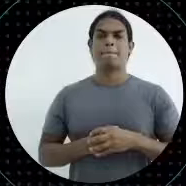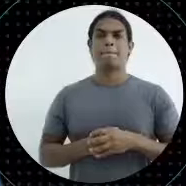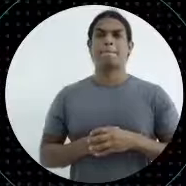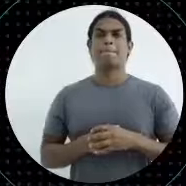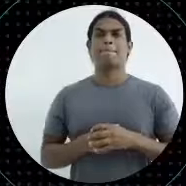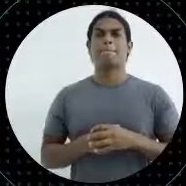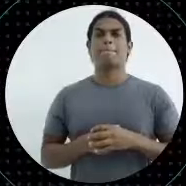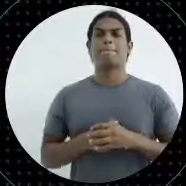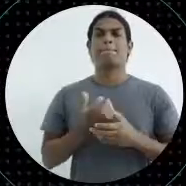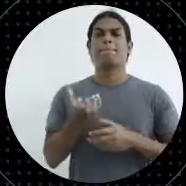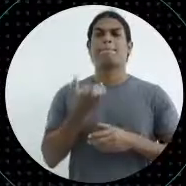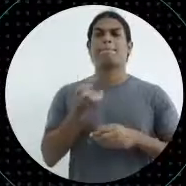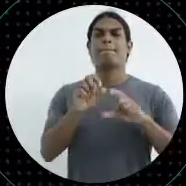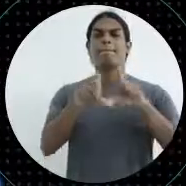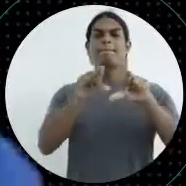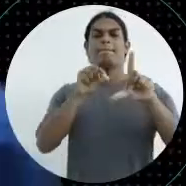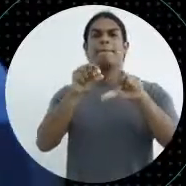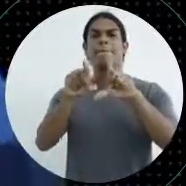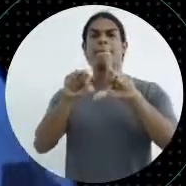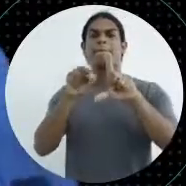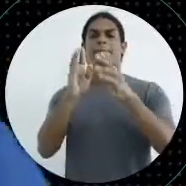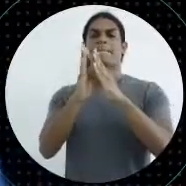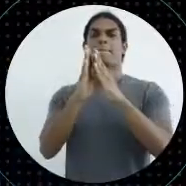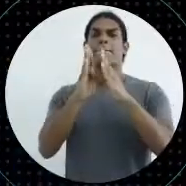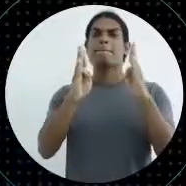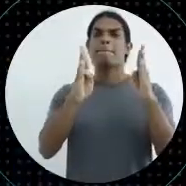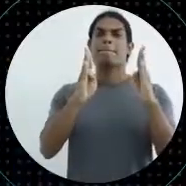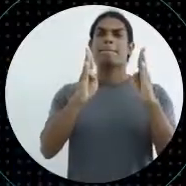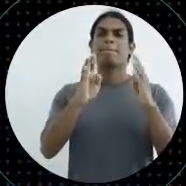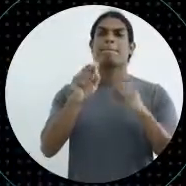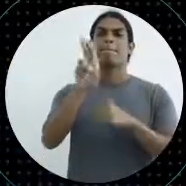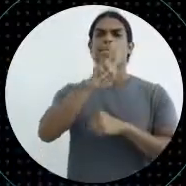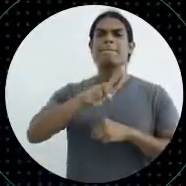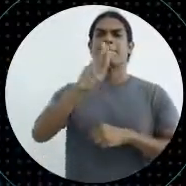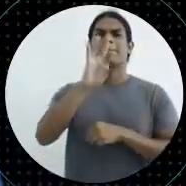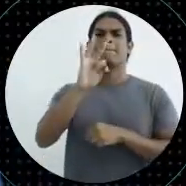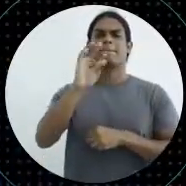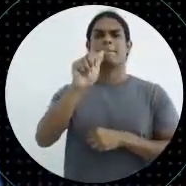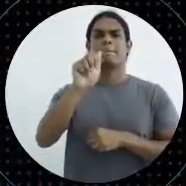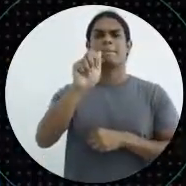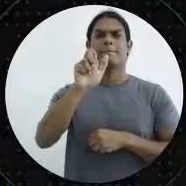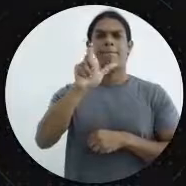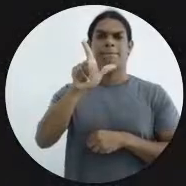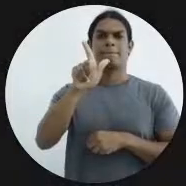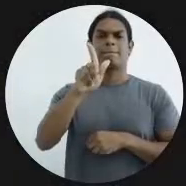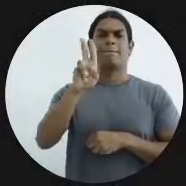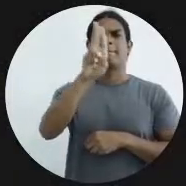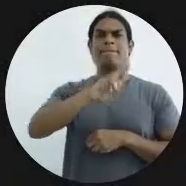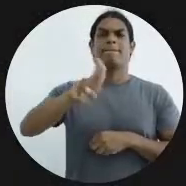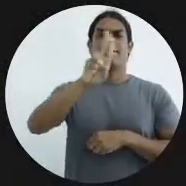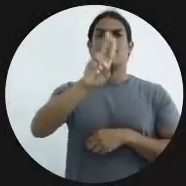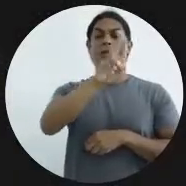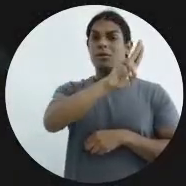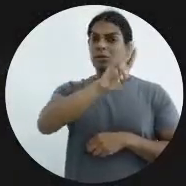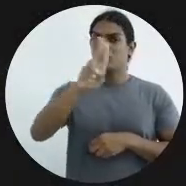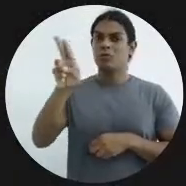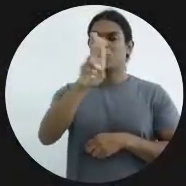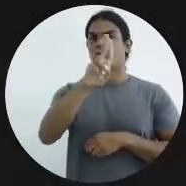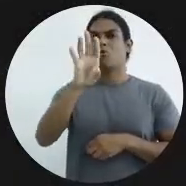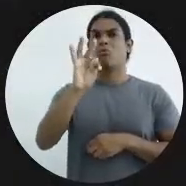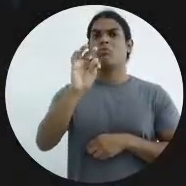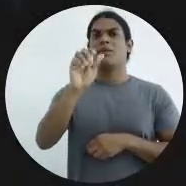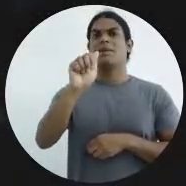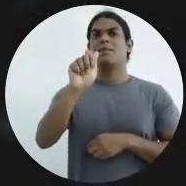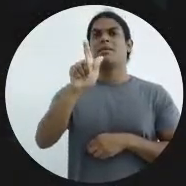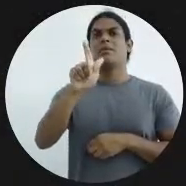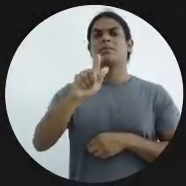Se a gente quer selecionar parágrafos, a gente coloca uma tag, a gente coloca o nome da tag. Então, aí no exemplo da linha